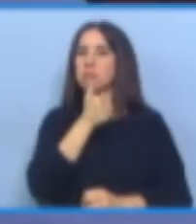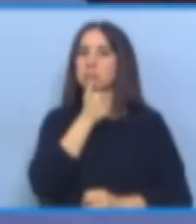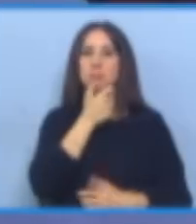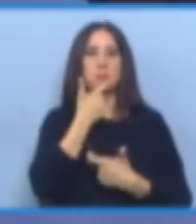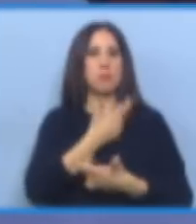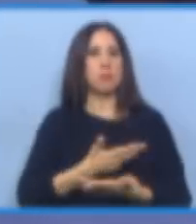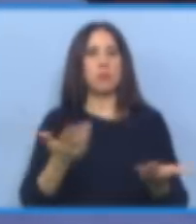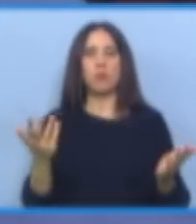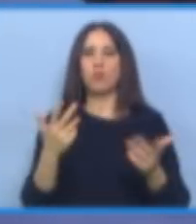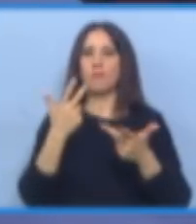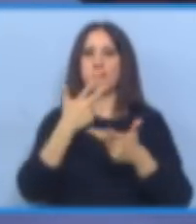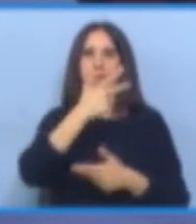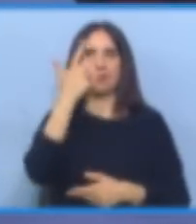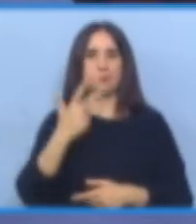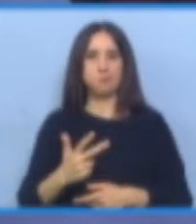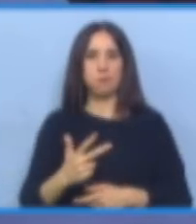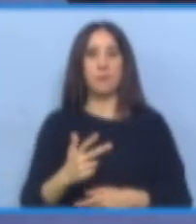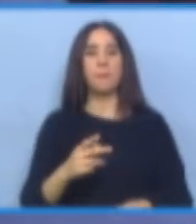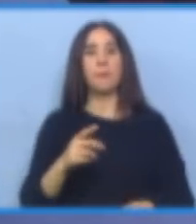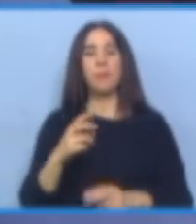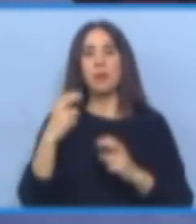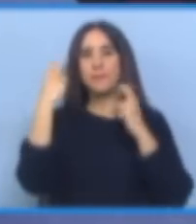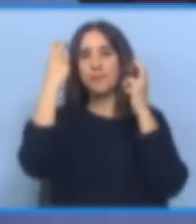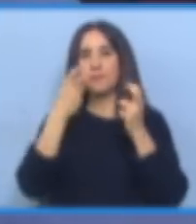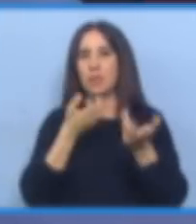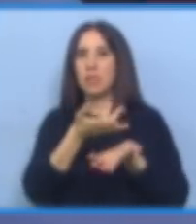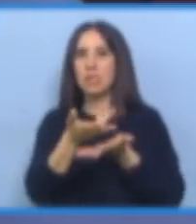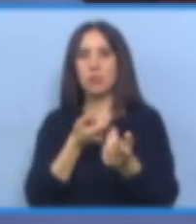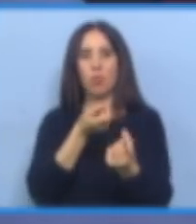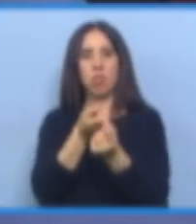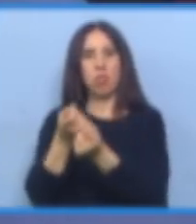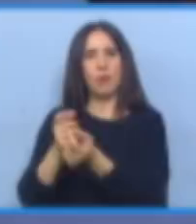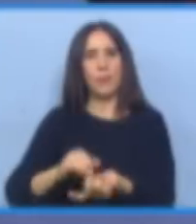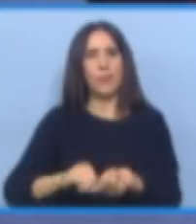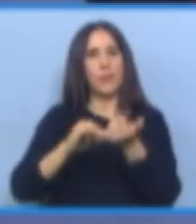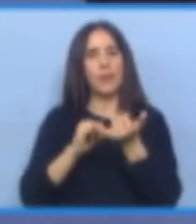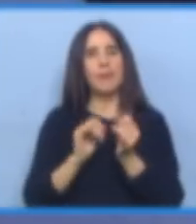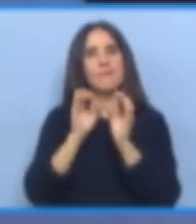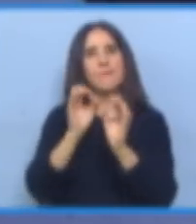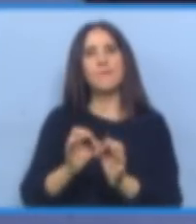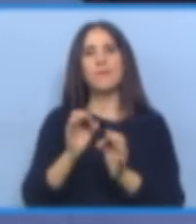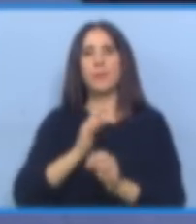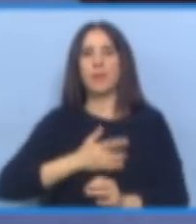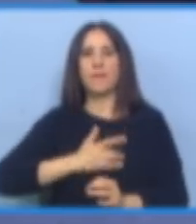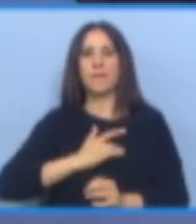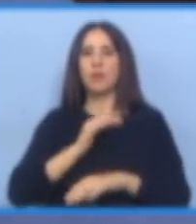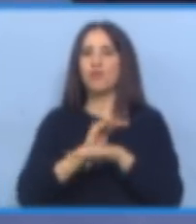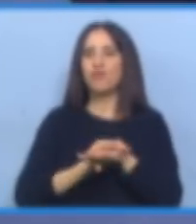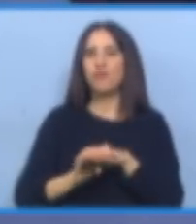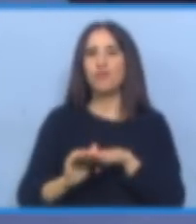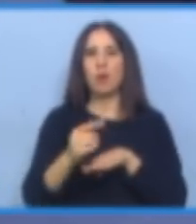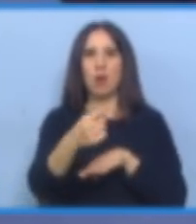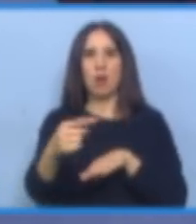entrega-se totalmente. A relação que tem com as ovelhas é de proximidade, de cuidado, de amor, de ternura, de